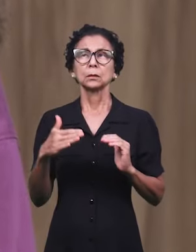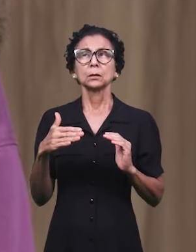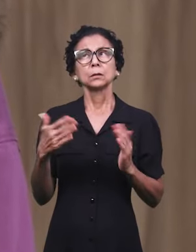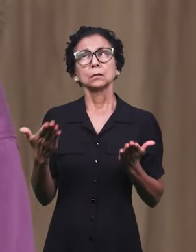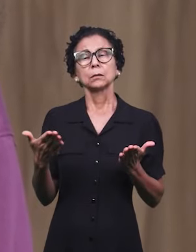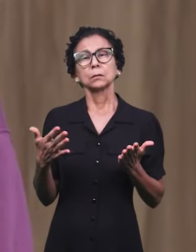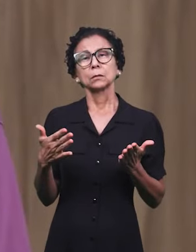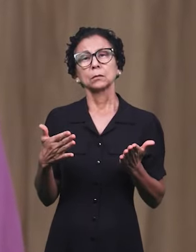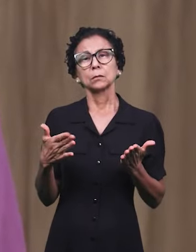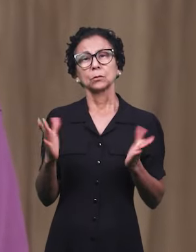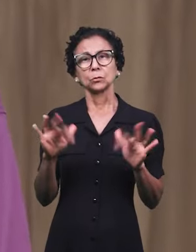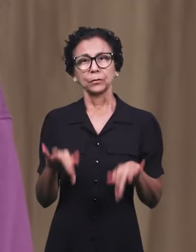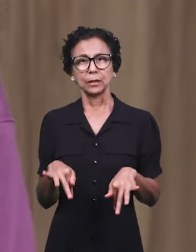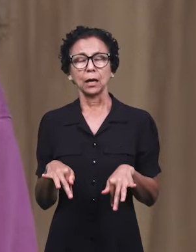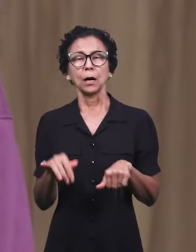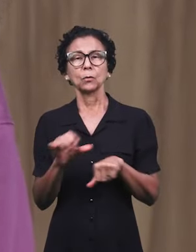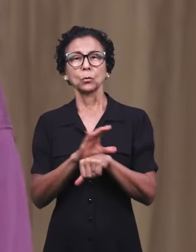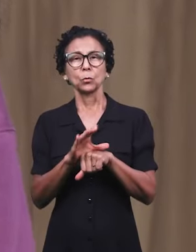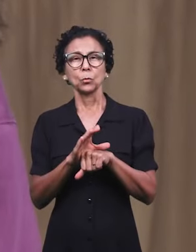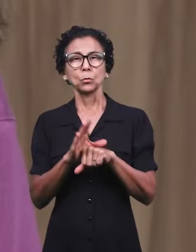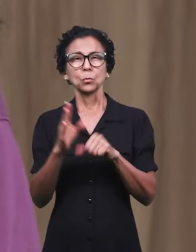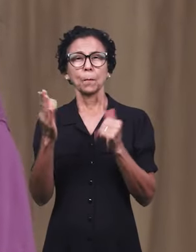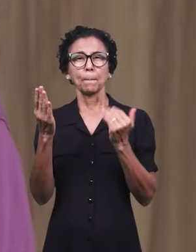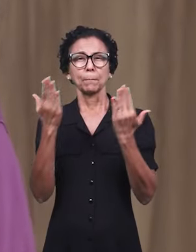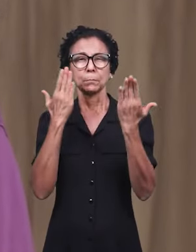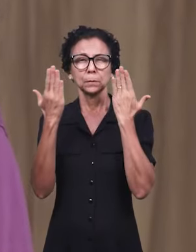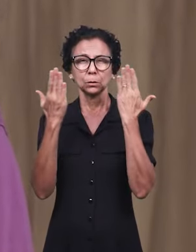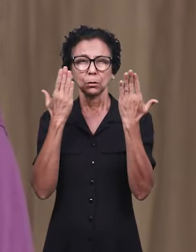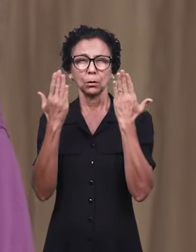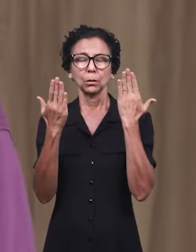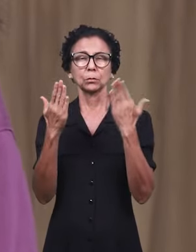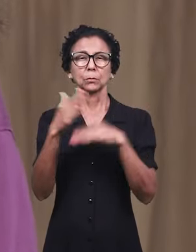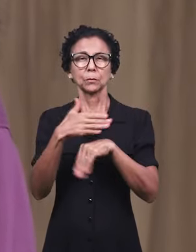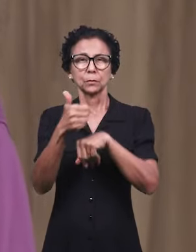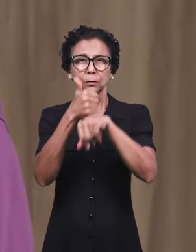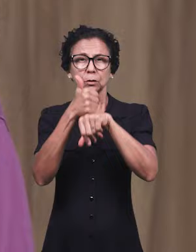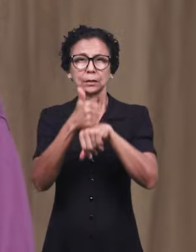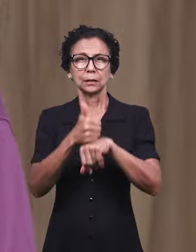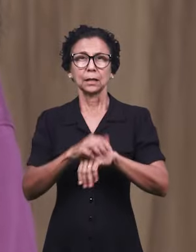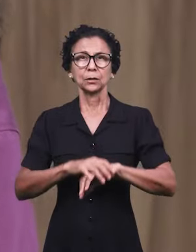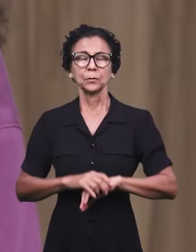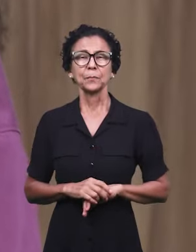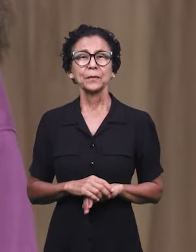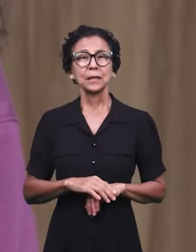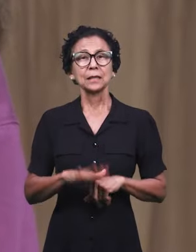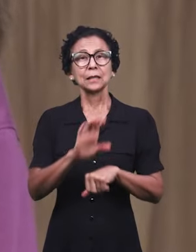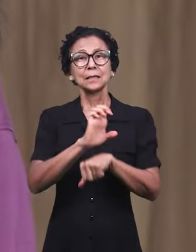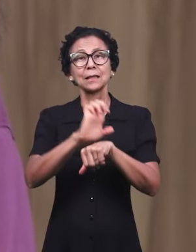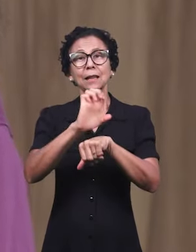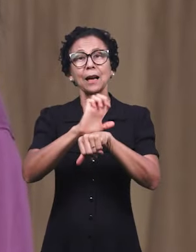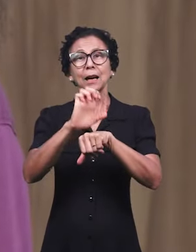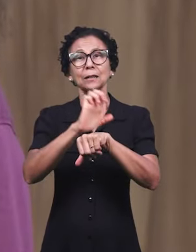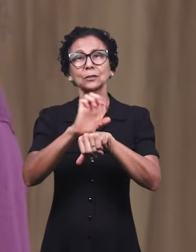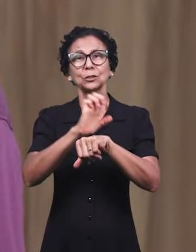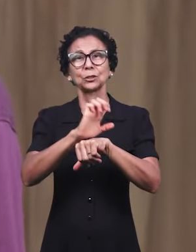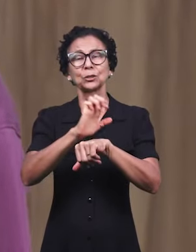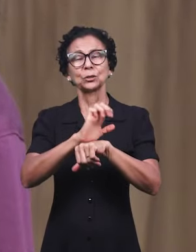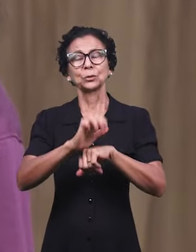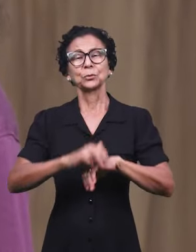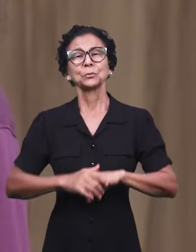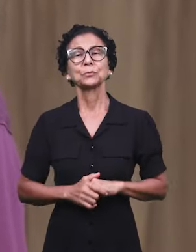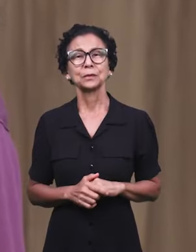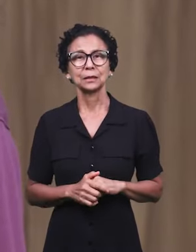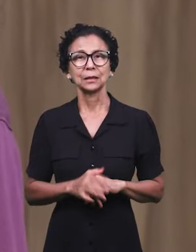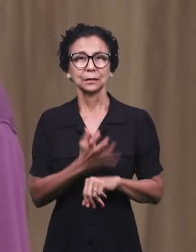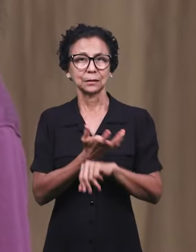curso de psicologia, eles têm uma disciplina chamada estágio. E nesse